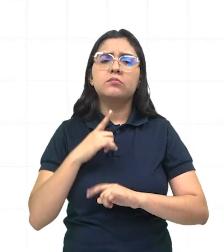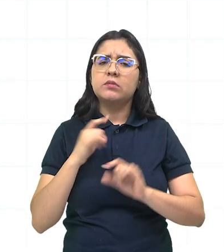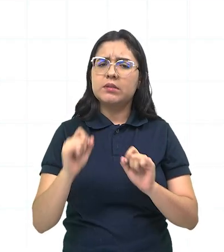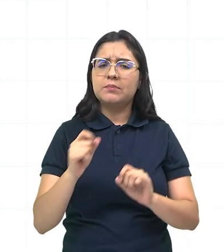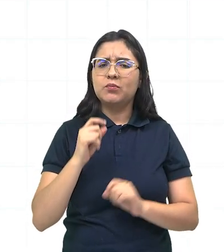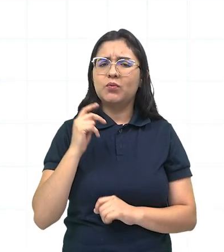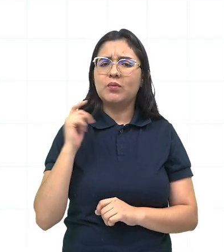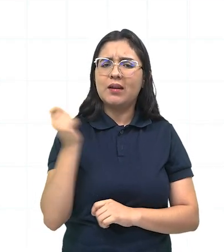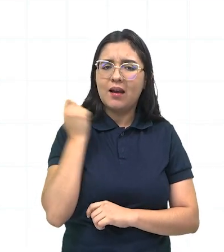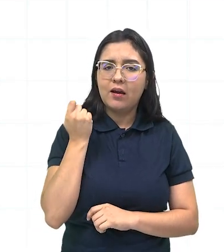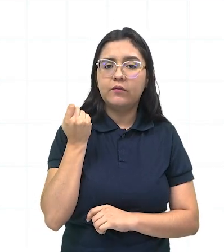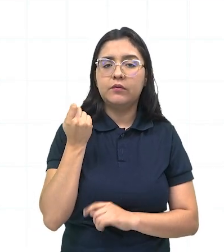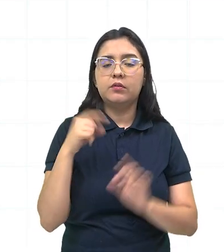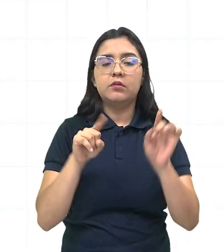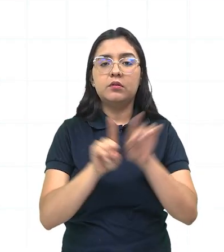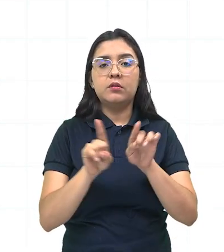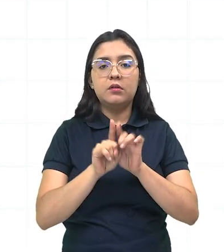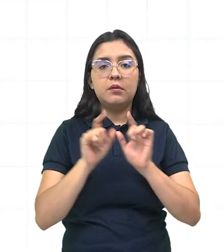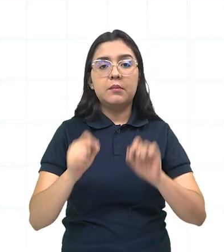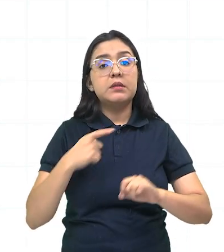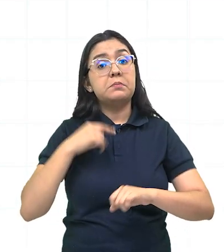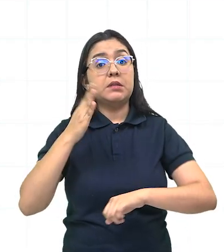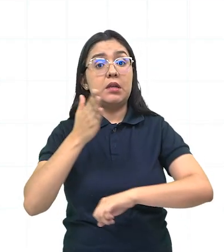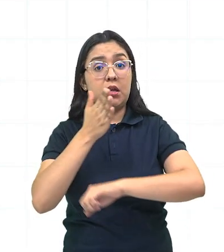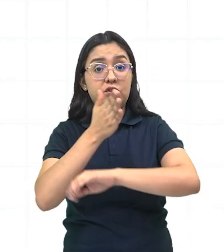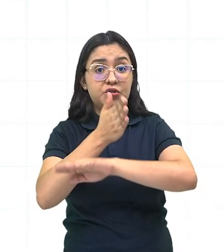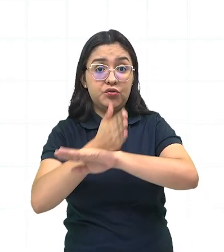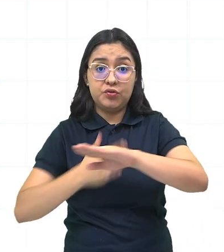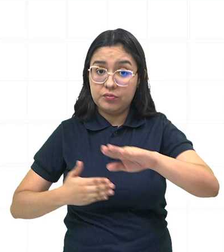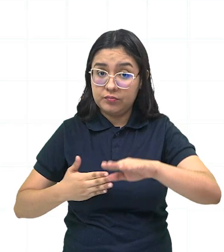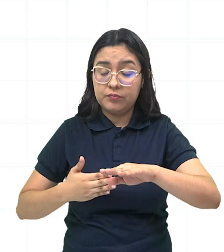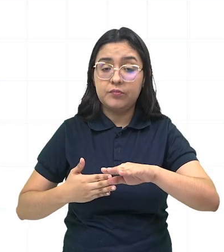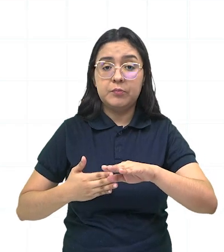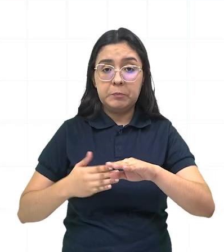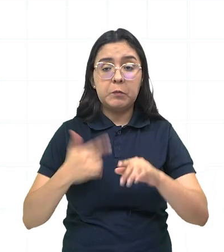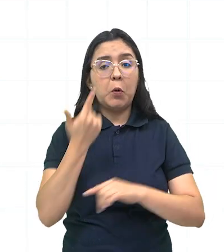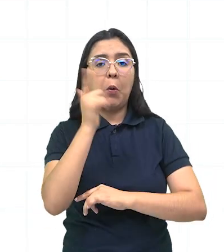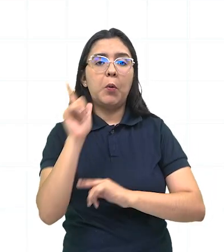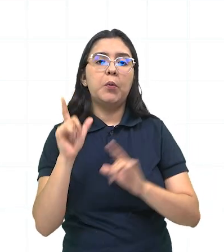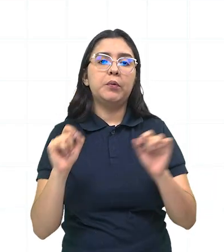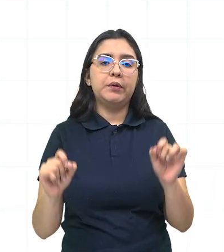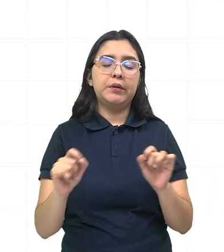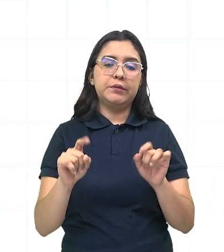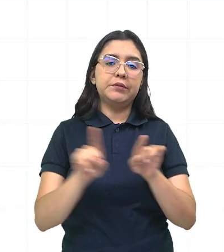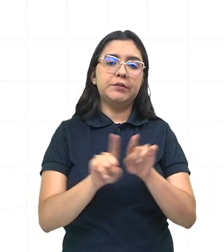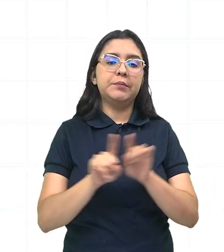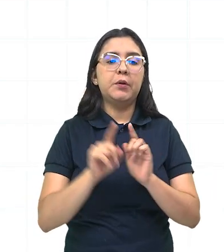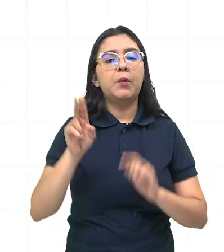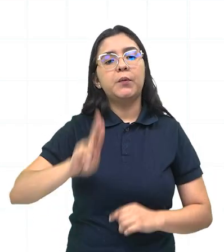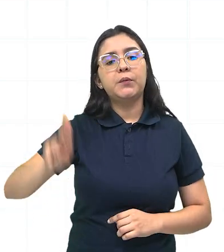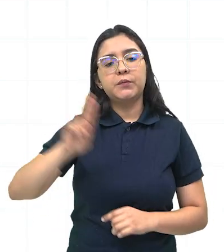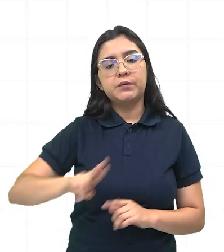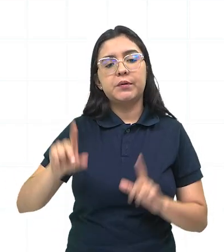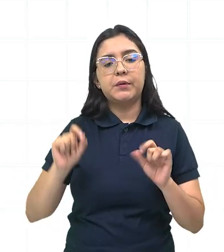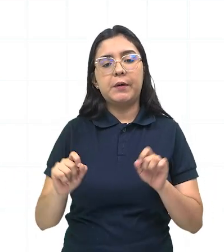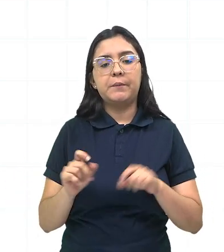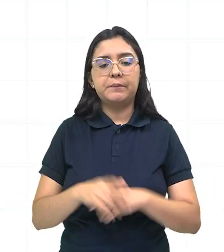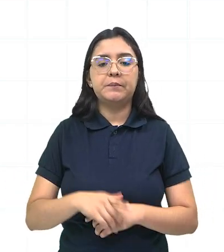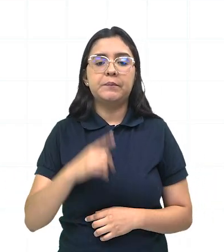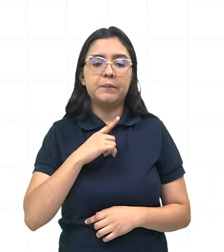muito grave, ou em caso de amputação do membro do corpo e outras técnicas falharem, utiliza-se